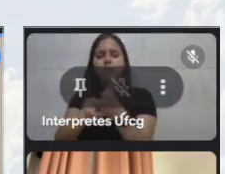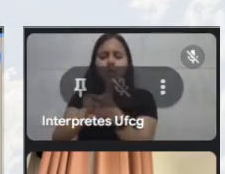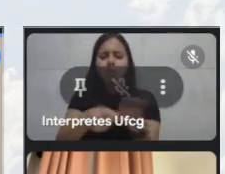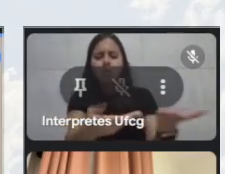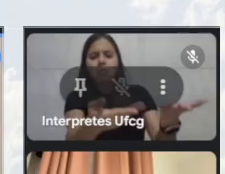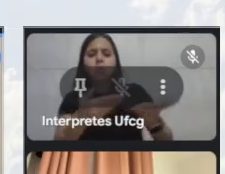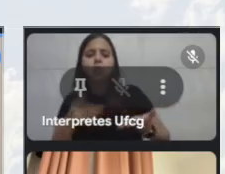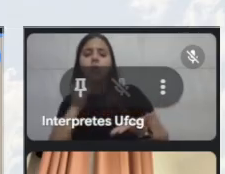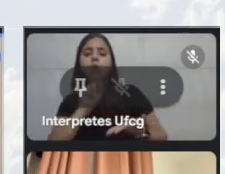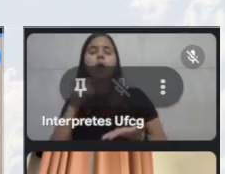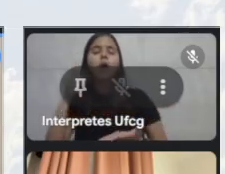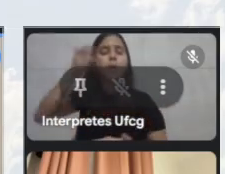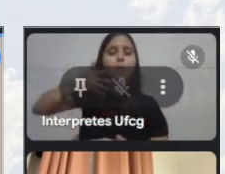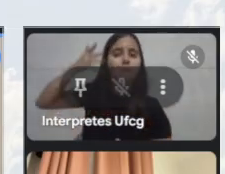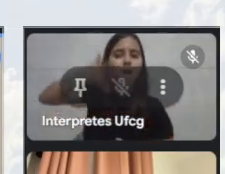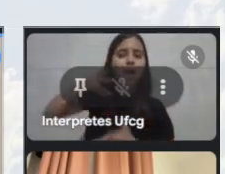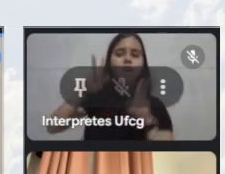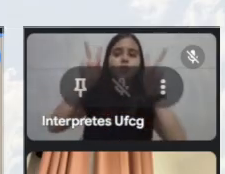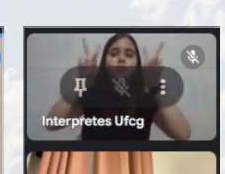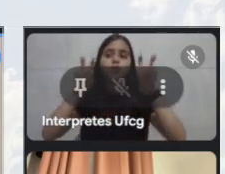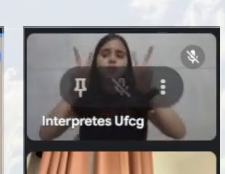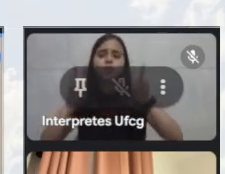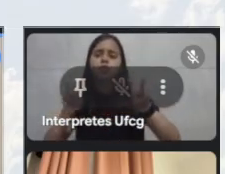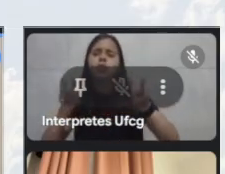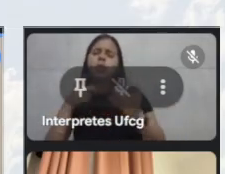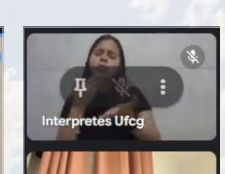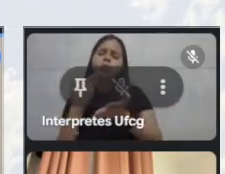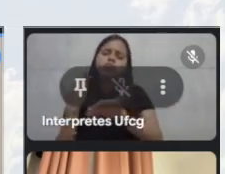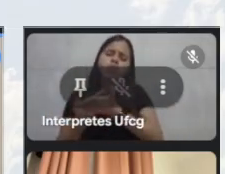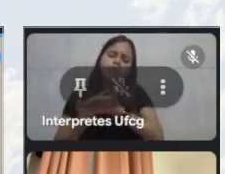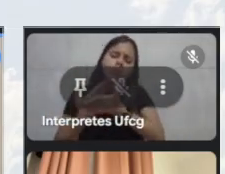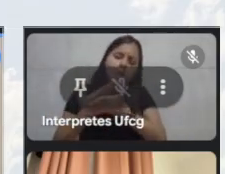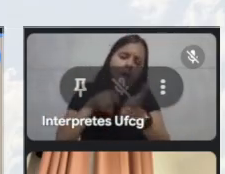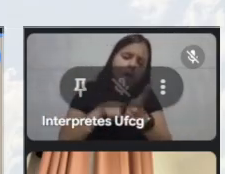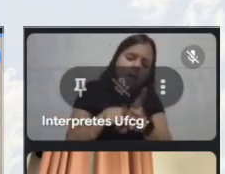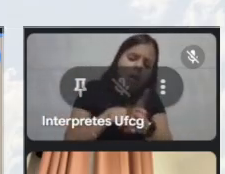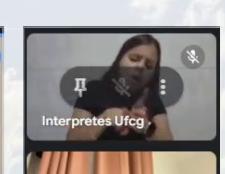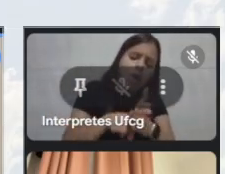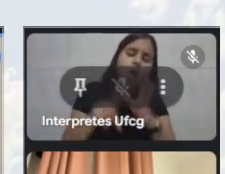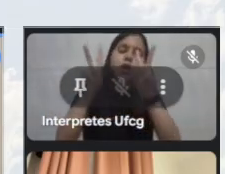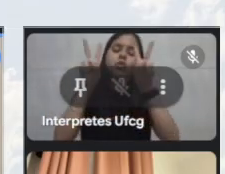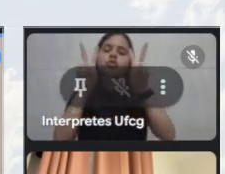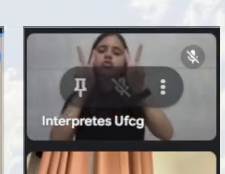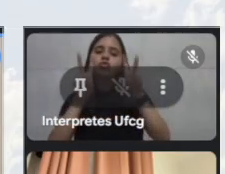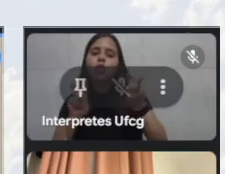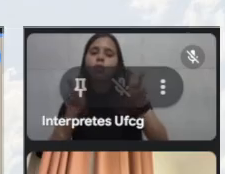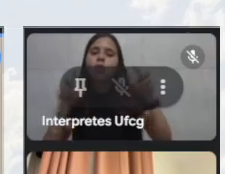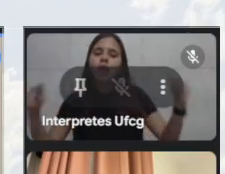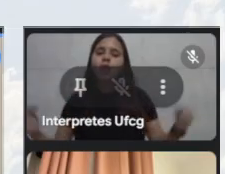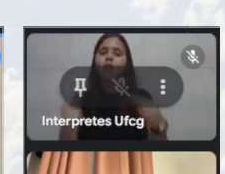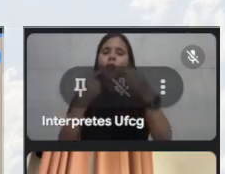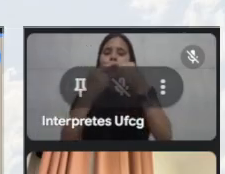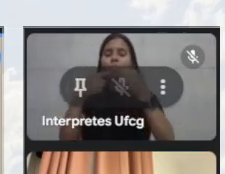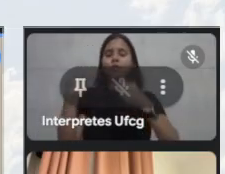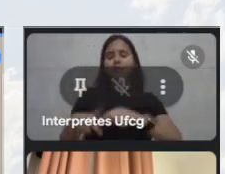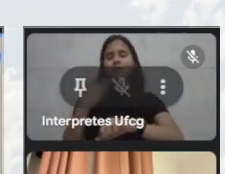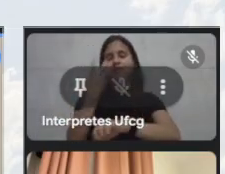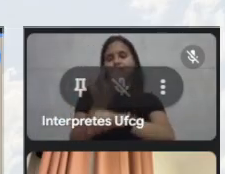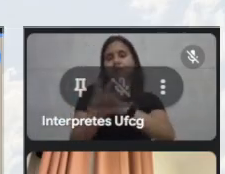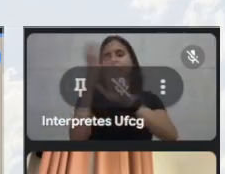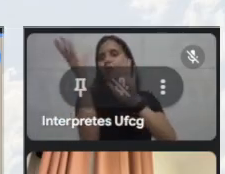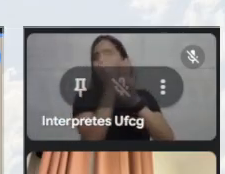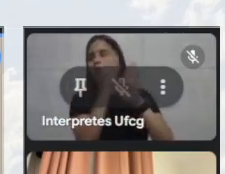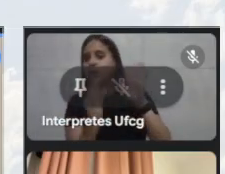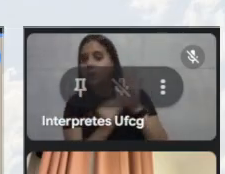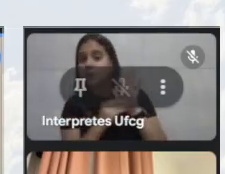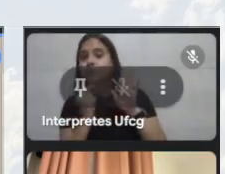proferirem palestras sobre temas que desenvolveram ou estão desenvolvendo relacionados com o conteúdo desta disciplina.